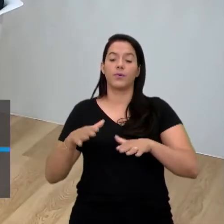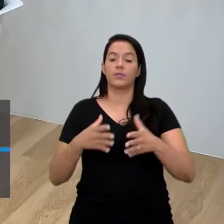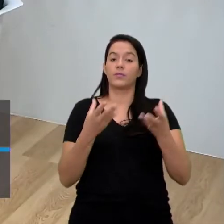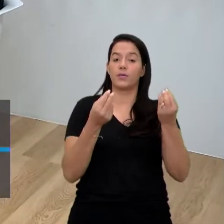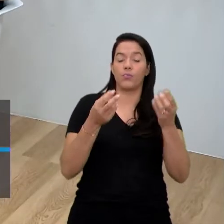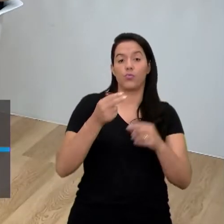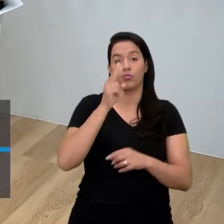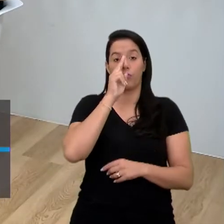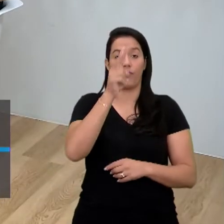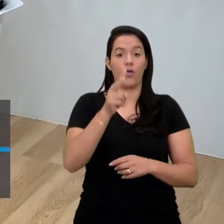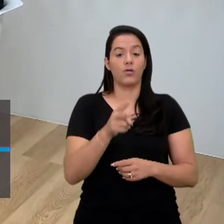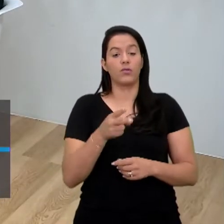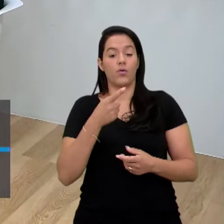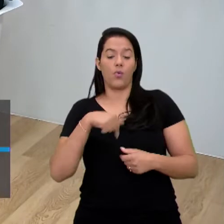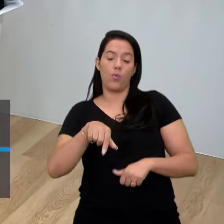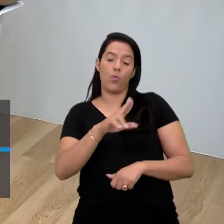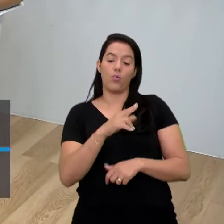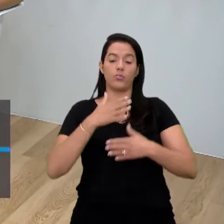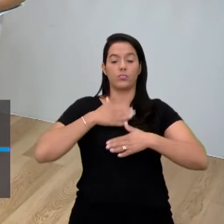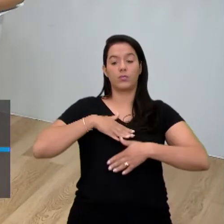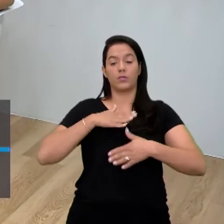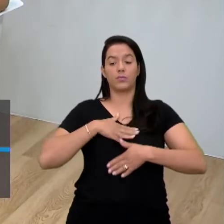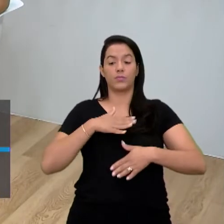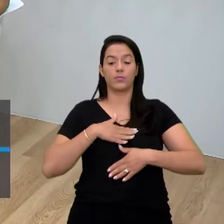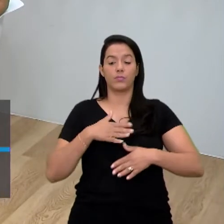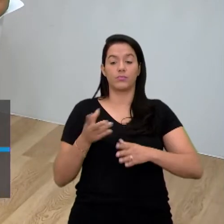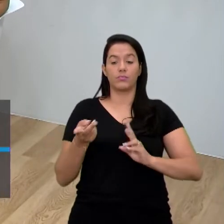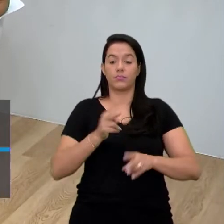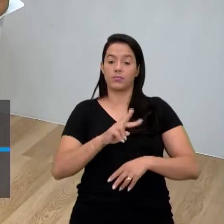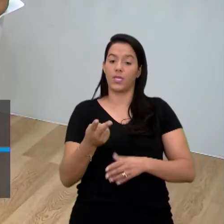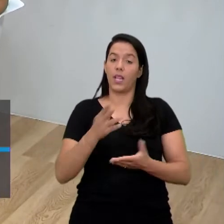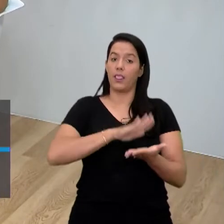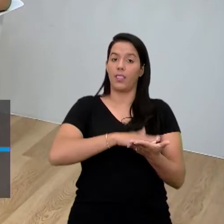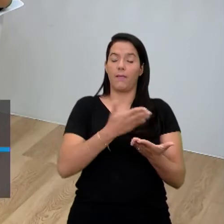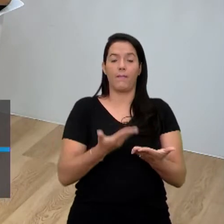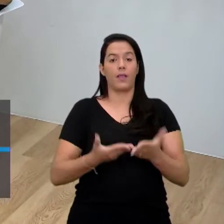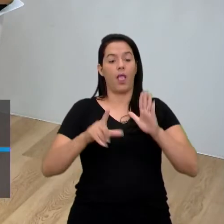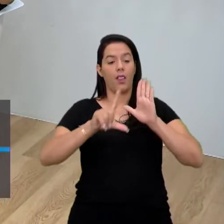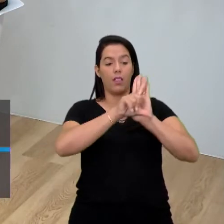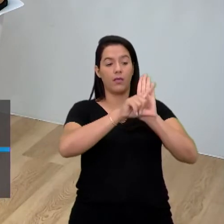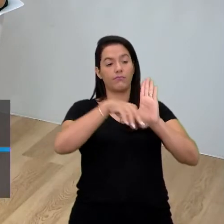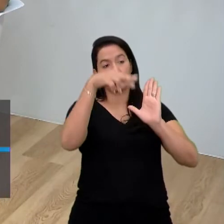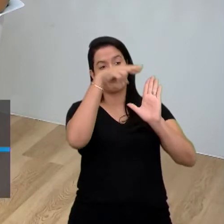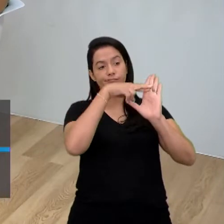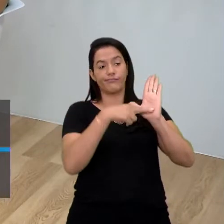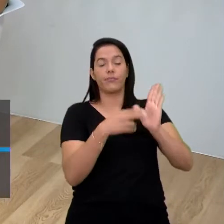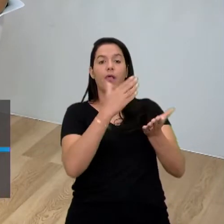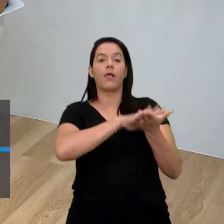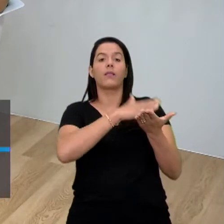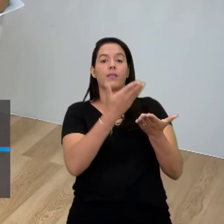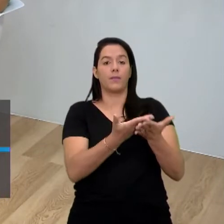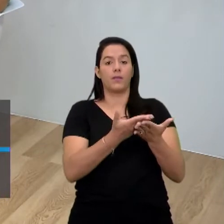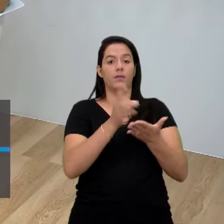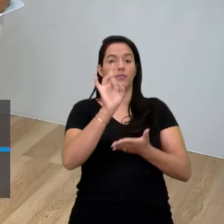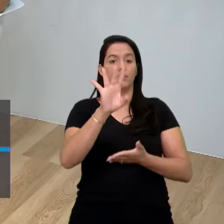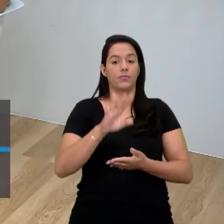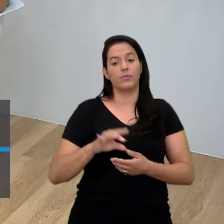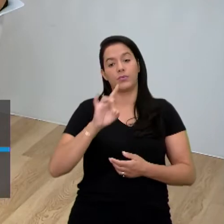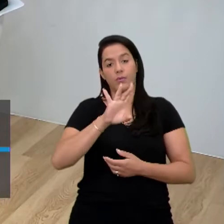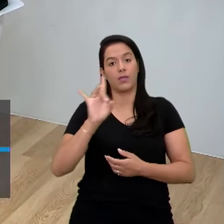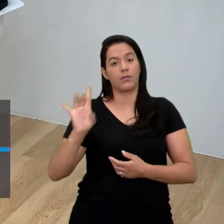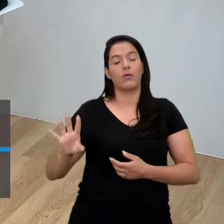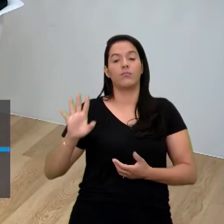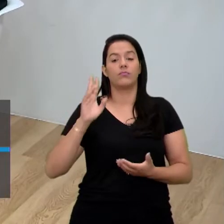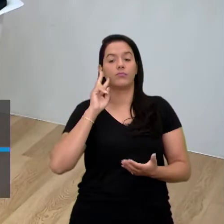você pode ser muito tranquilo na interpretação. Exato. Então, quando a gente tá falando desses estados totalitários e essa execução da Sharia, é muito importante que a gente